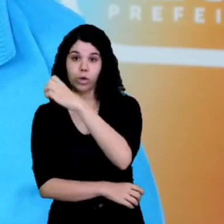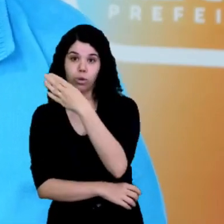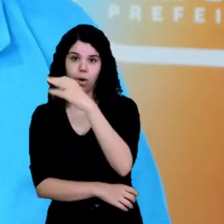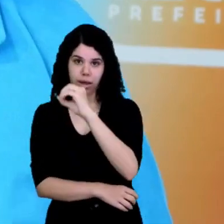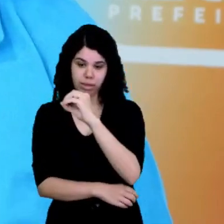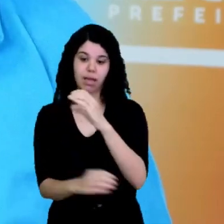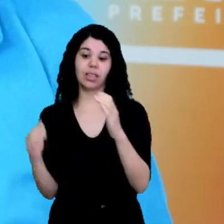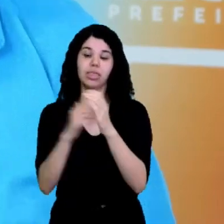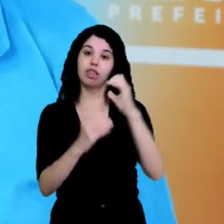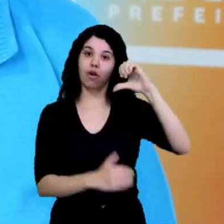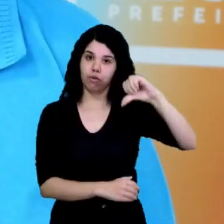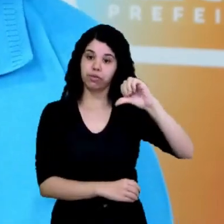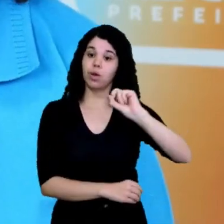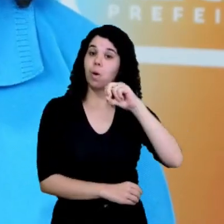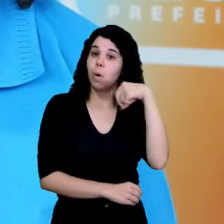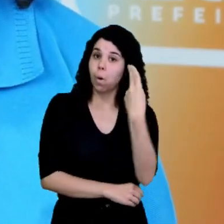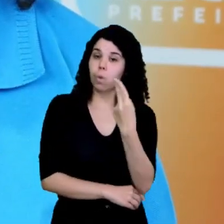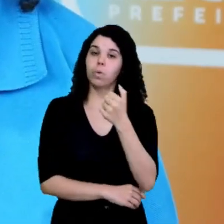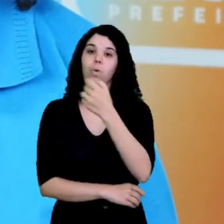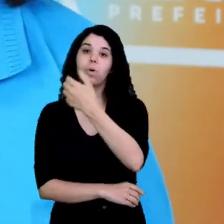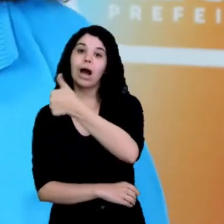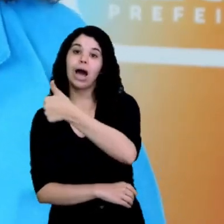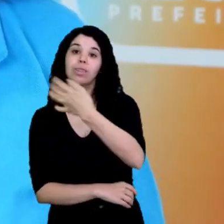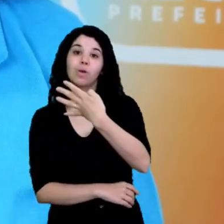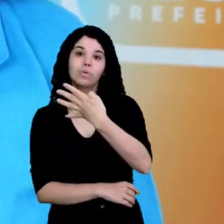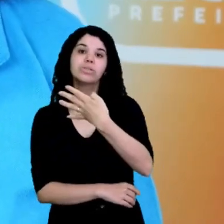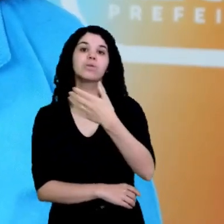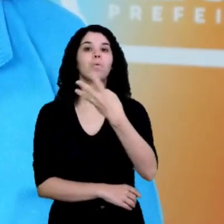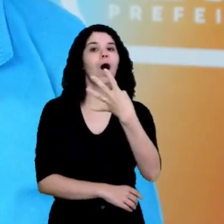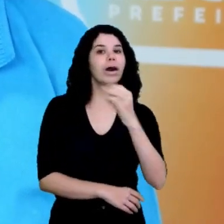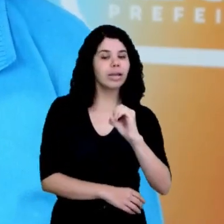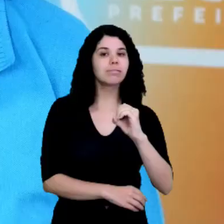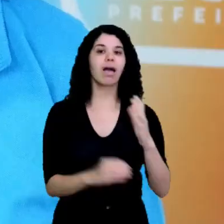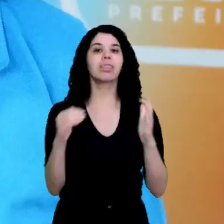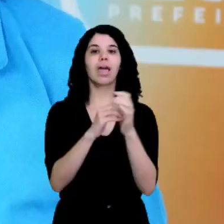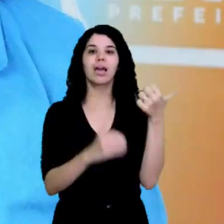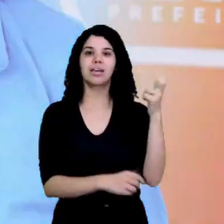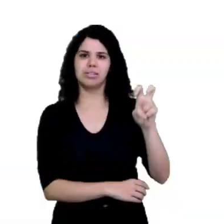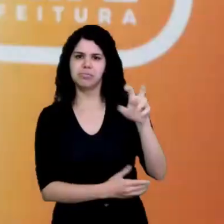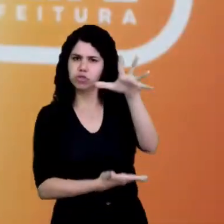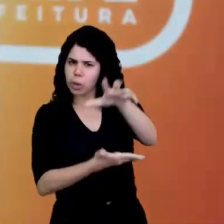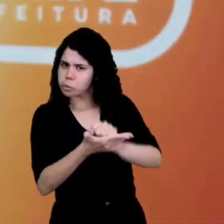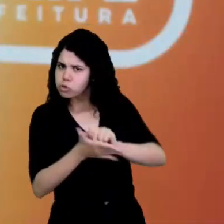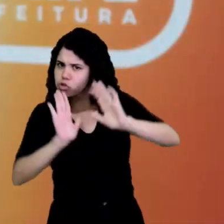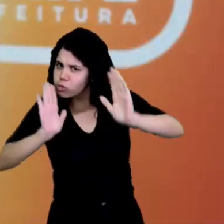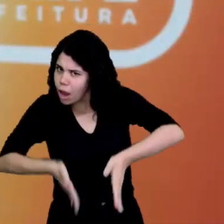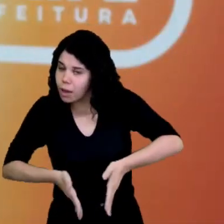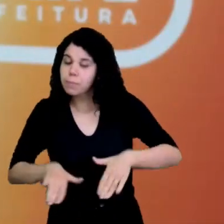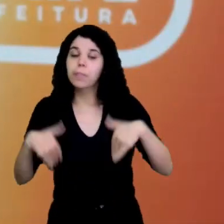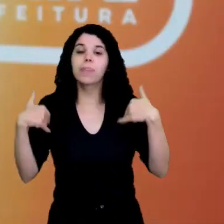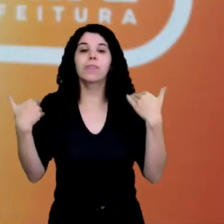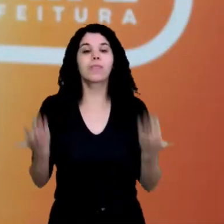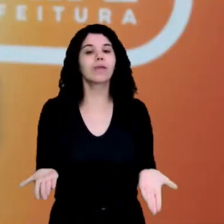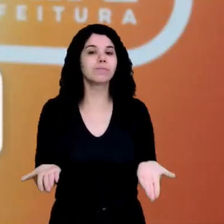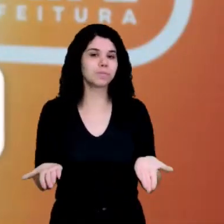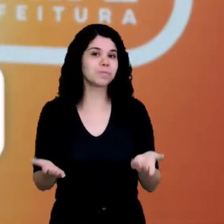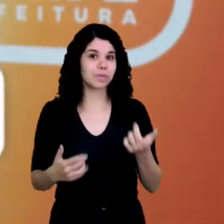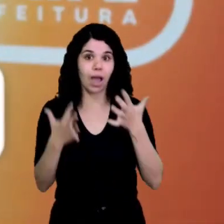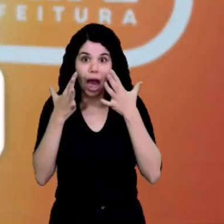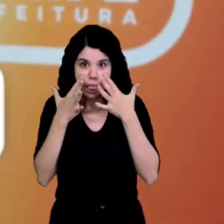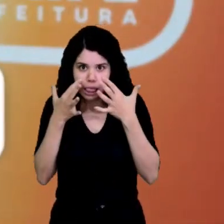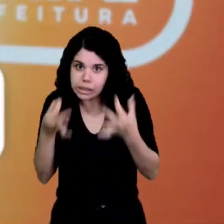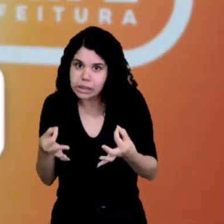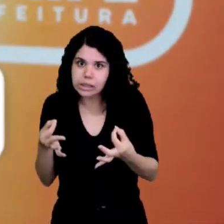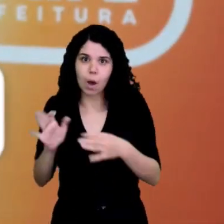9h, ou das 14h40 às 15h. Anotado? Então, gente, prestaram